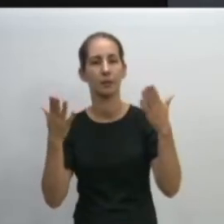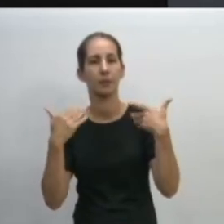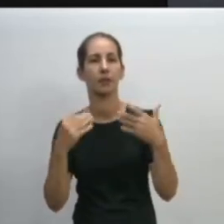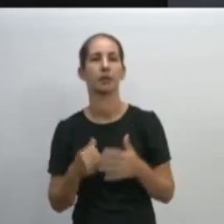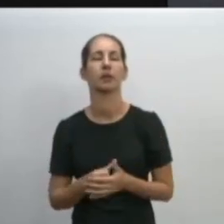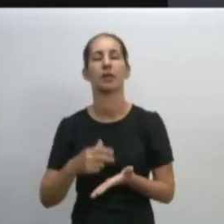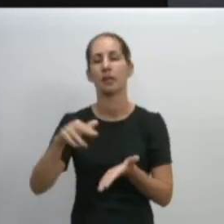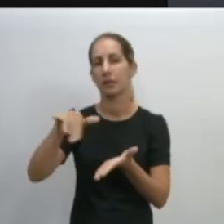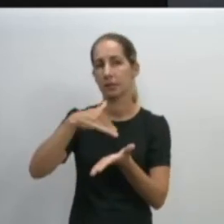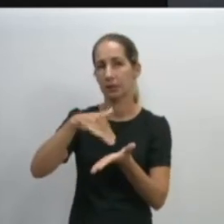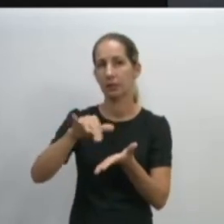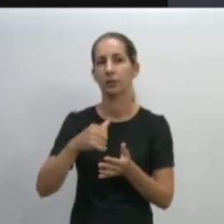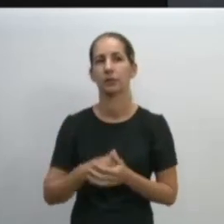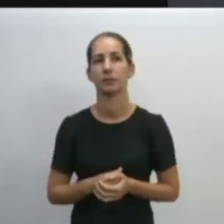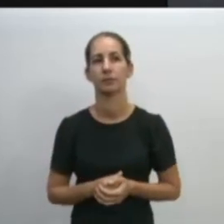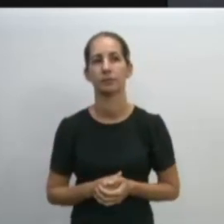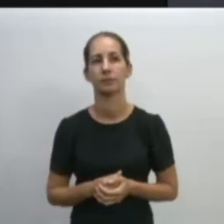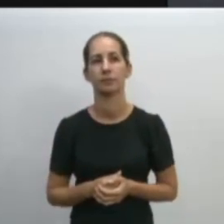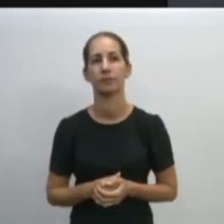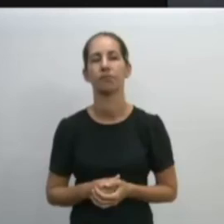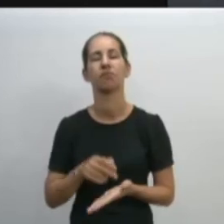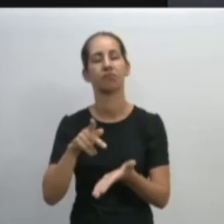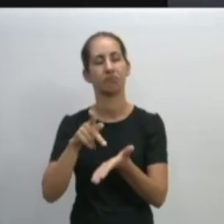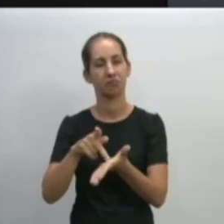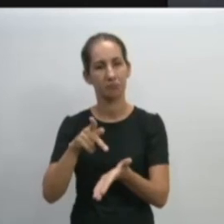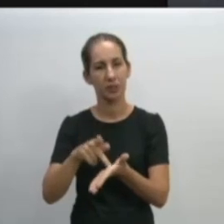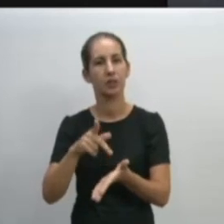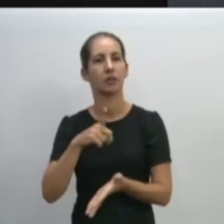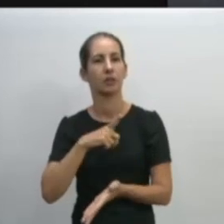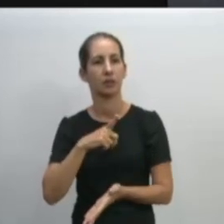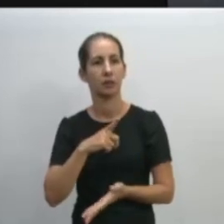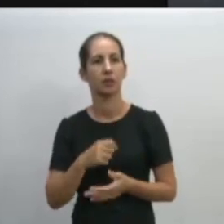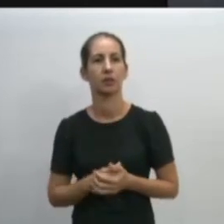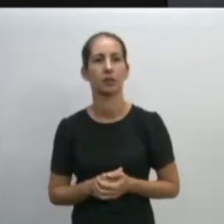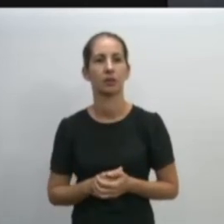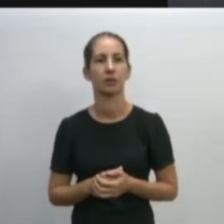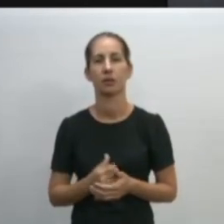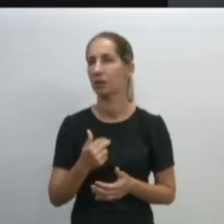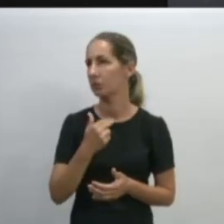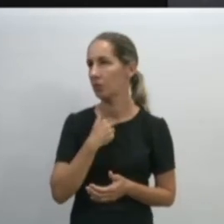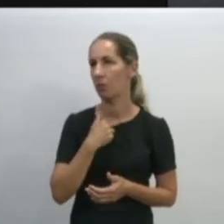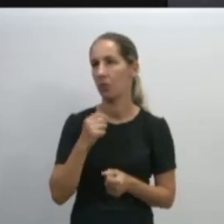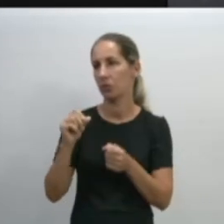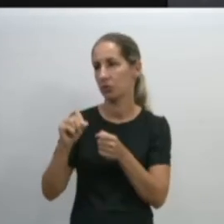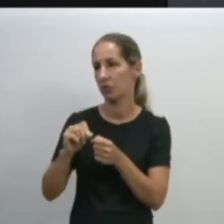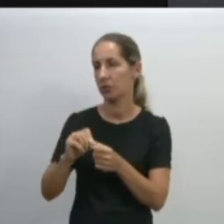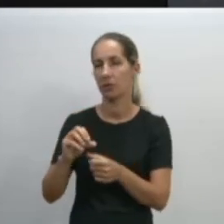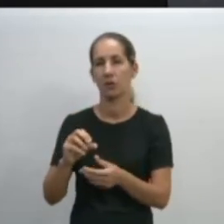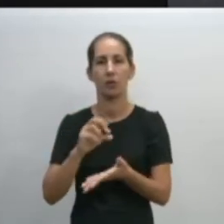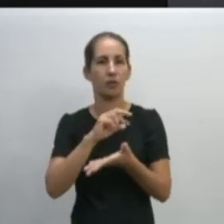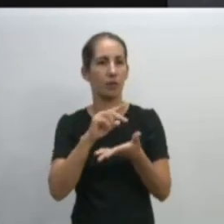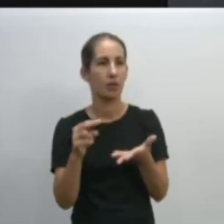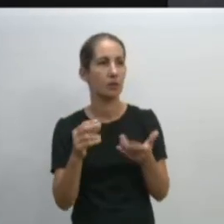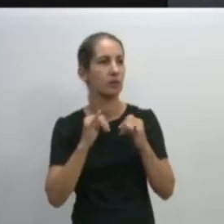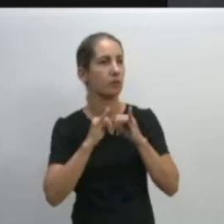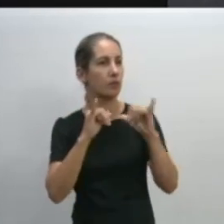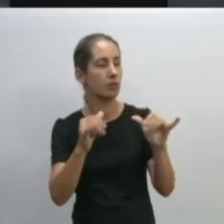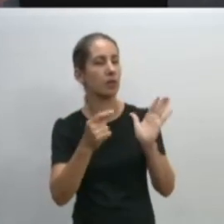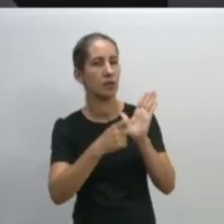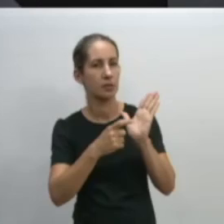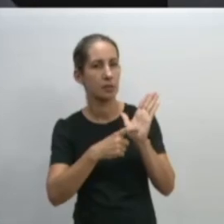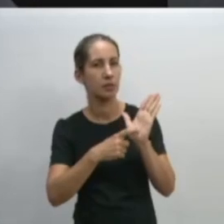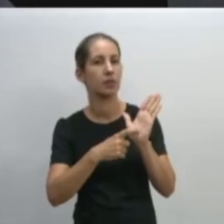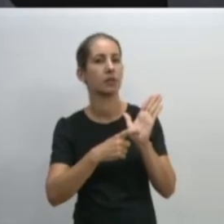um secretário que é verdadeiro. Muitas vezes diz, eu não posso fazer. Em outros momentos, diz, dessa